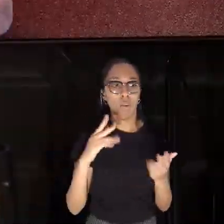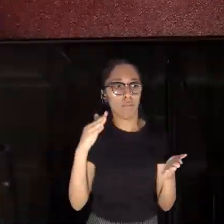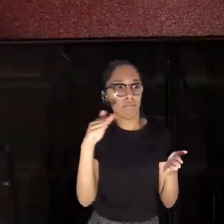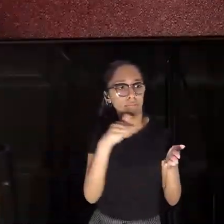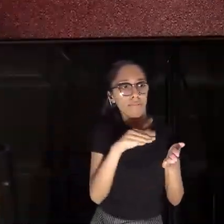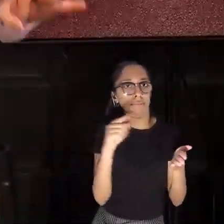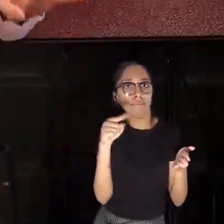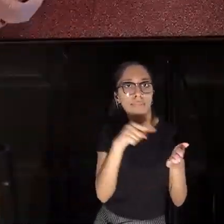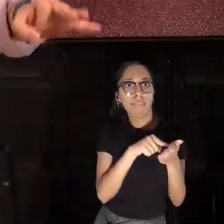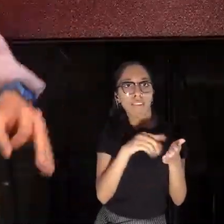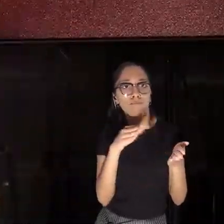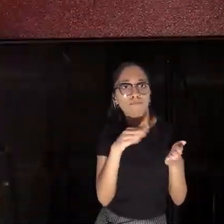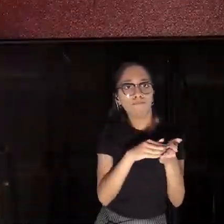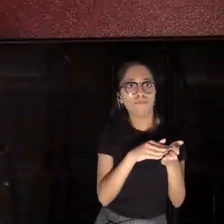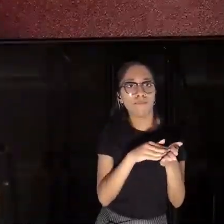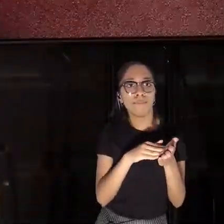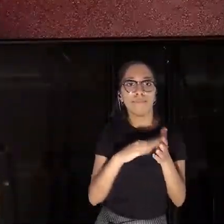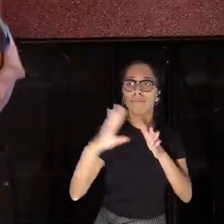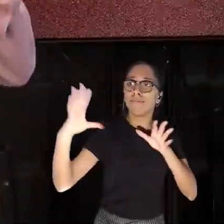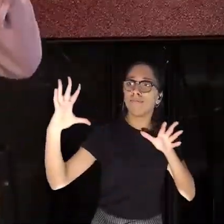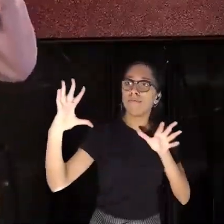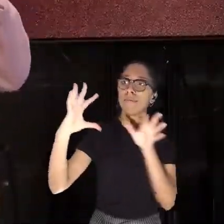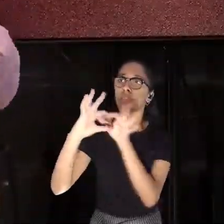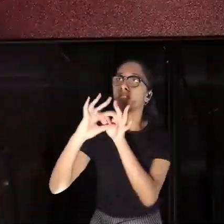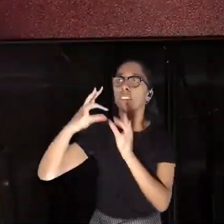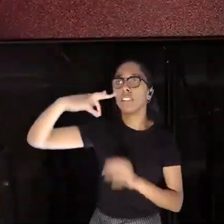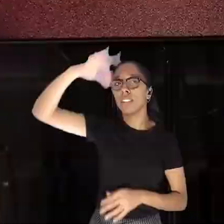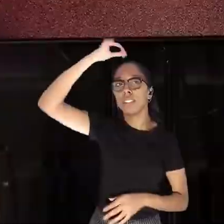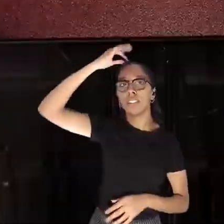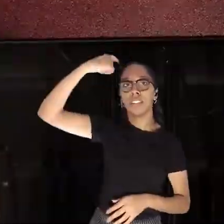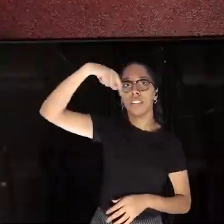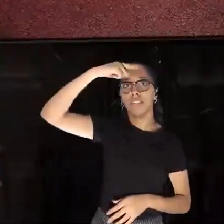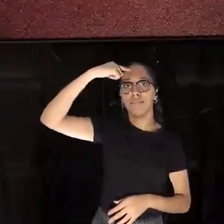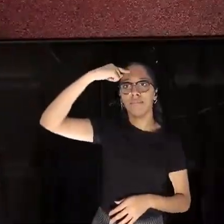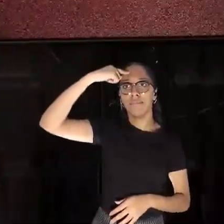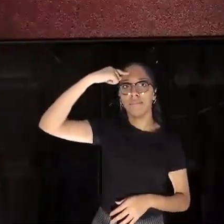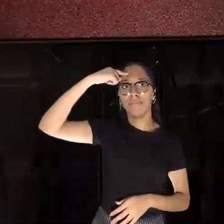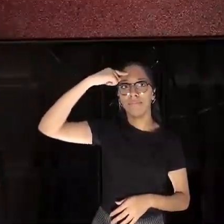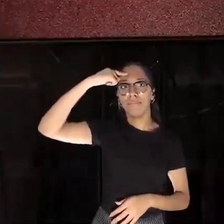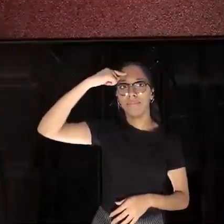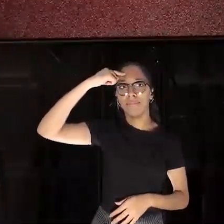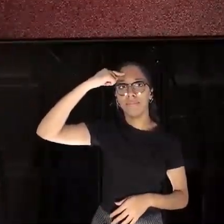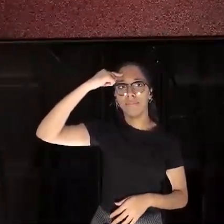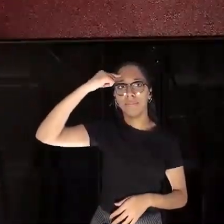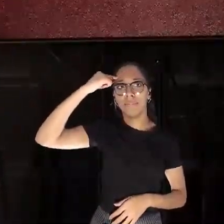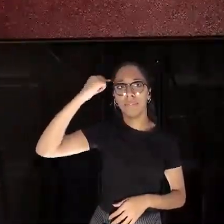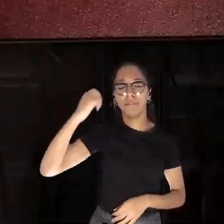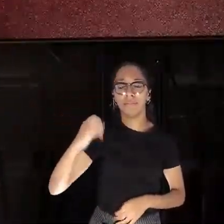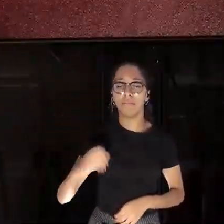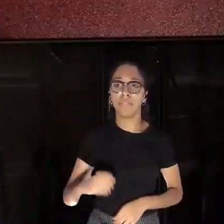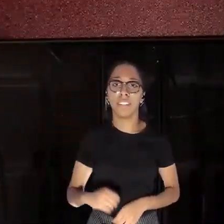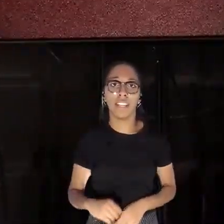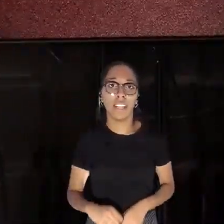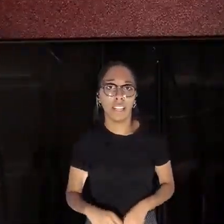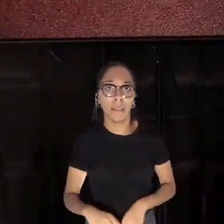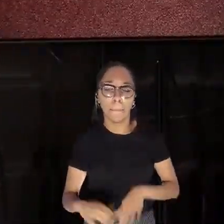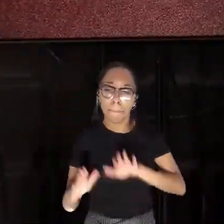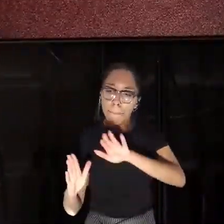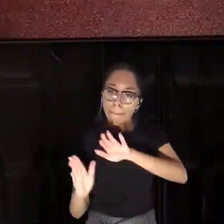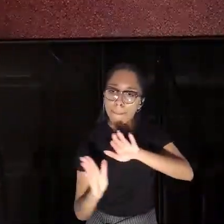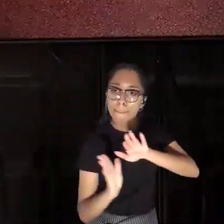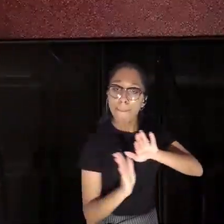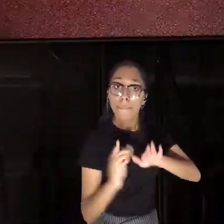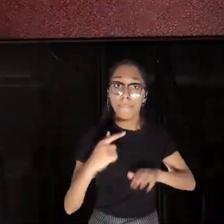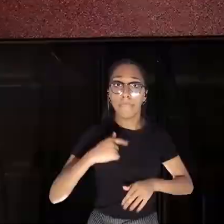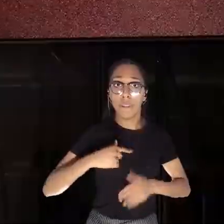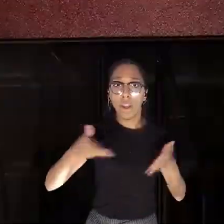nos dá poder para mudar de vida. E eu vou usar aqui, eu vou ler agora uma série de versículos. Eu só quero